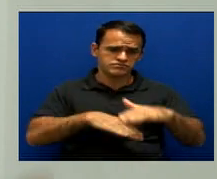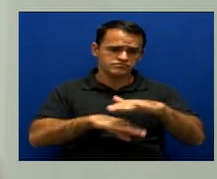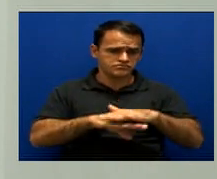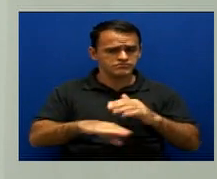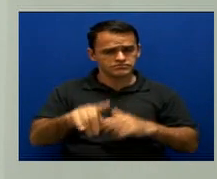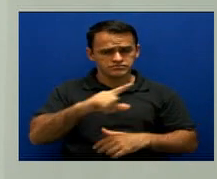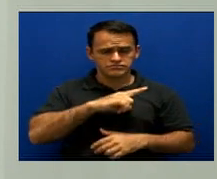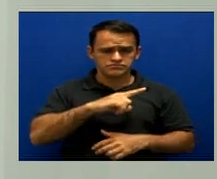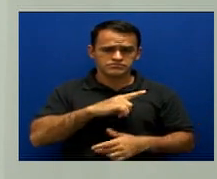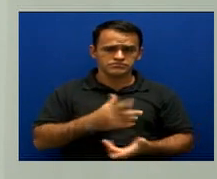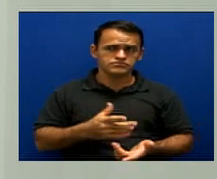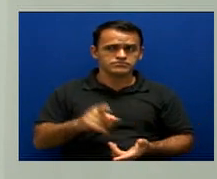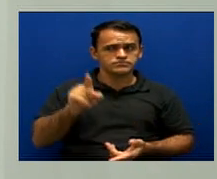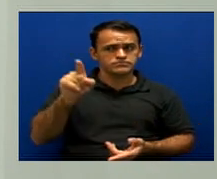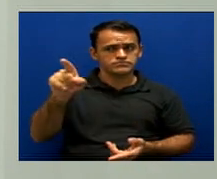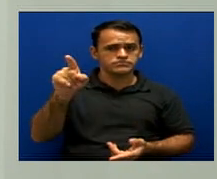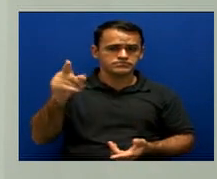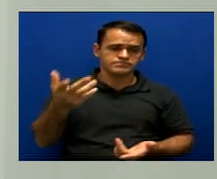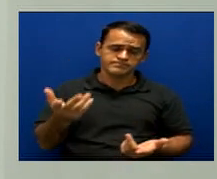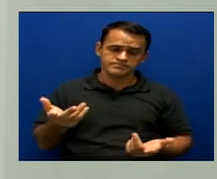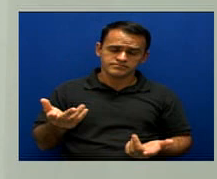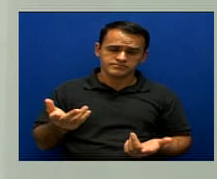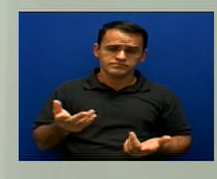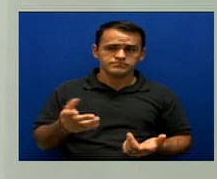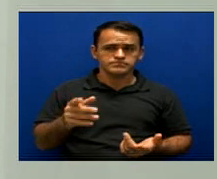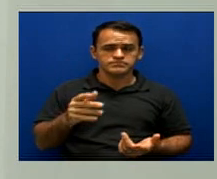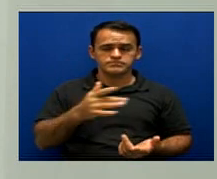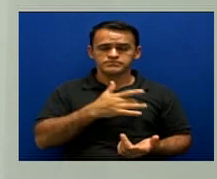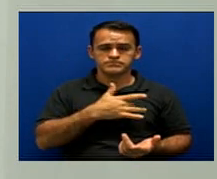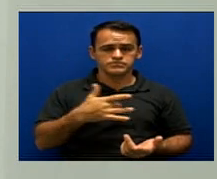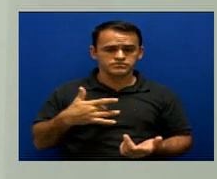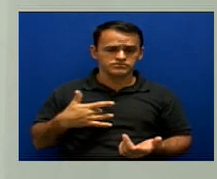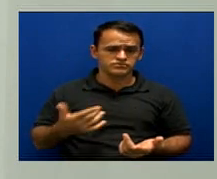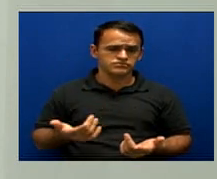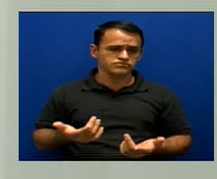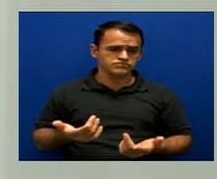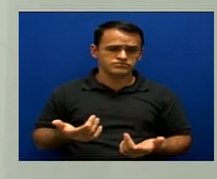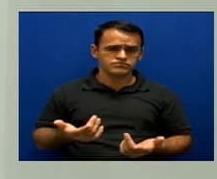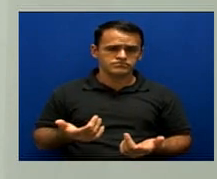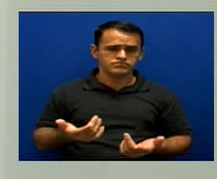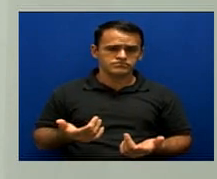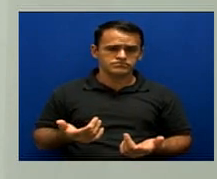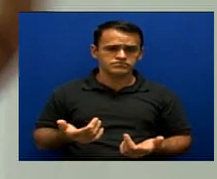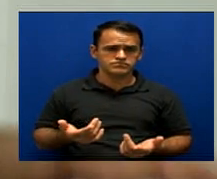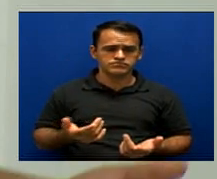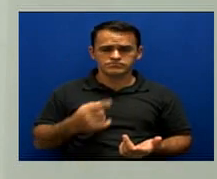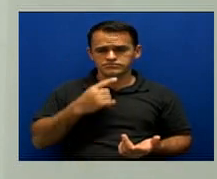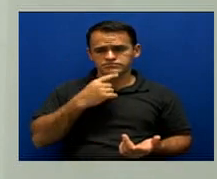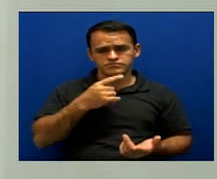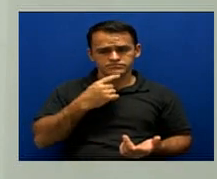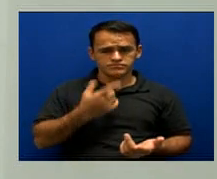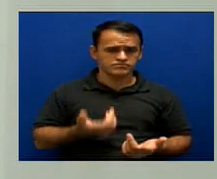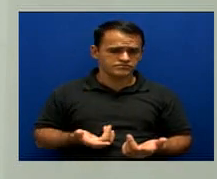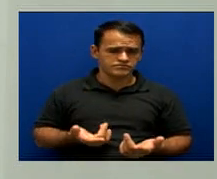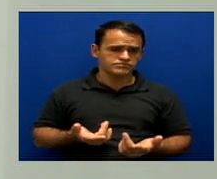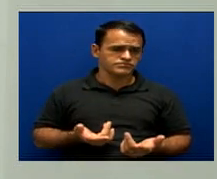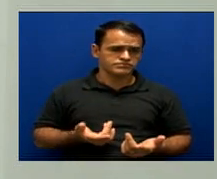para nós lá em saúde é ganho de voto quem consegue mais